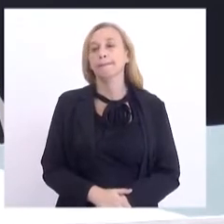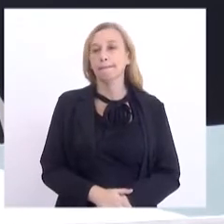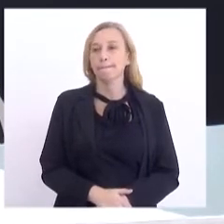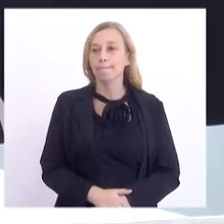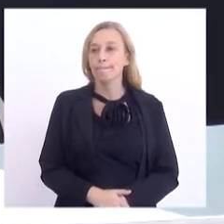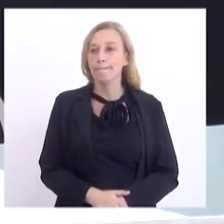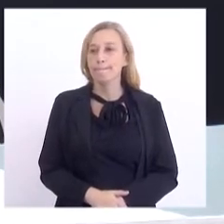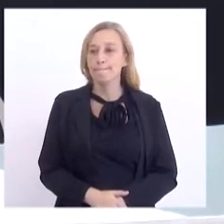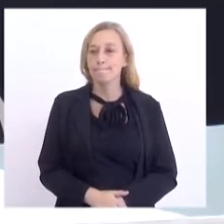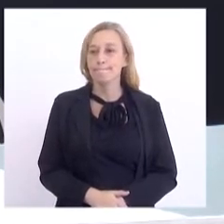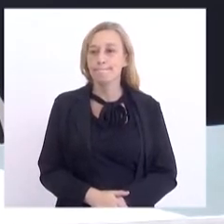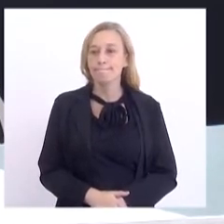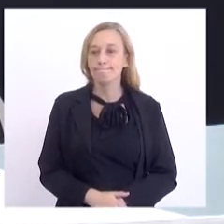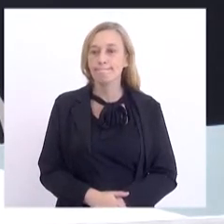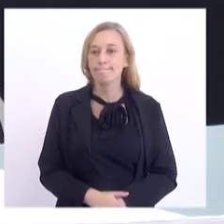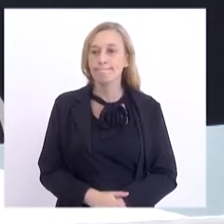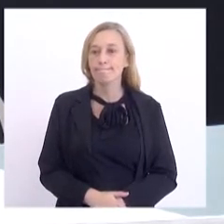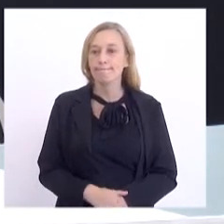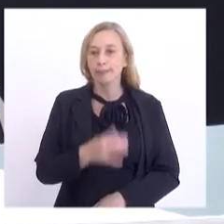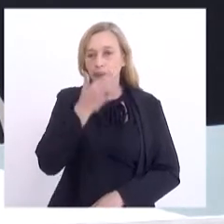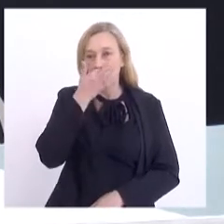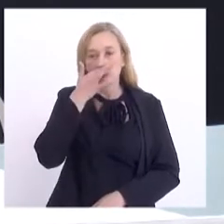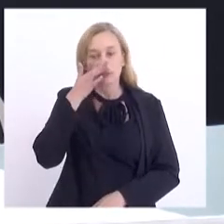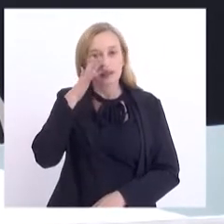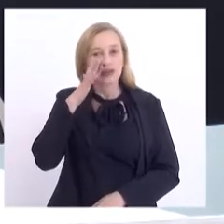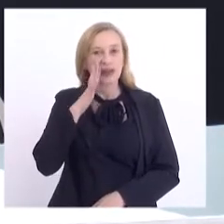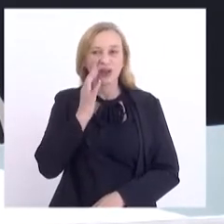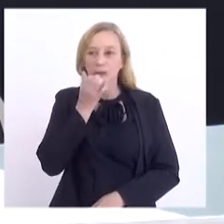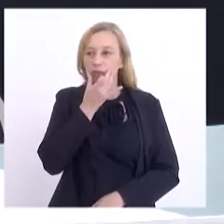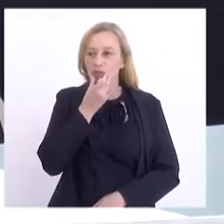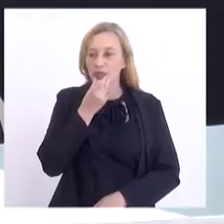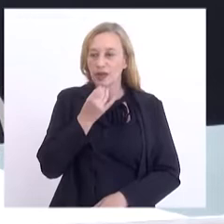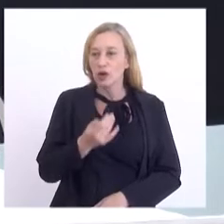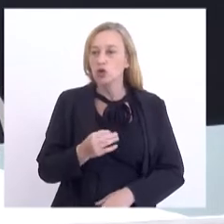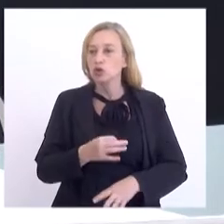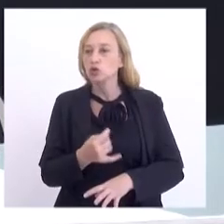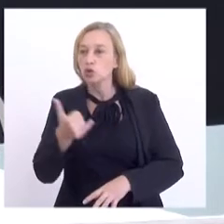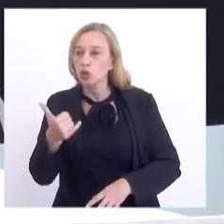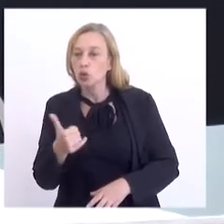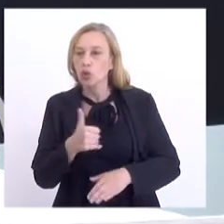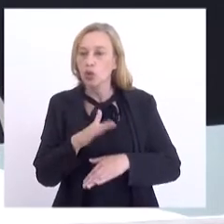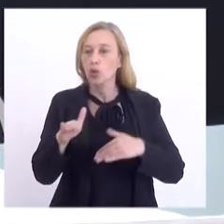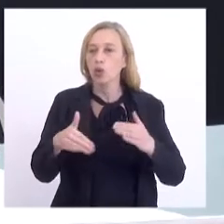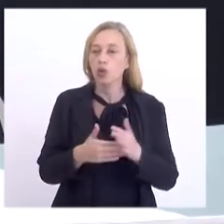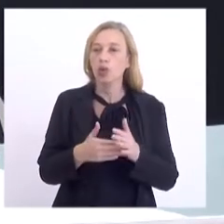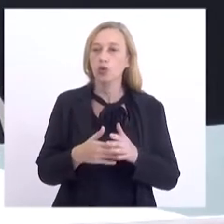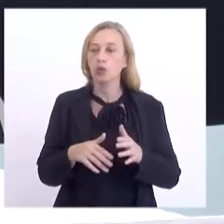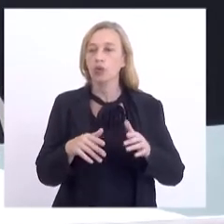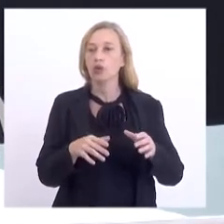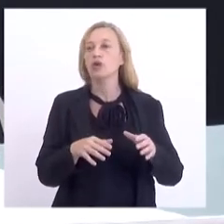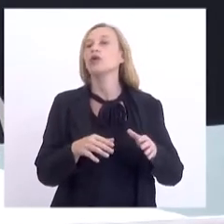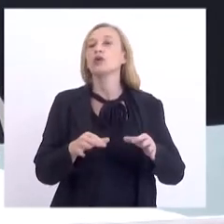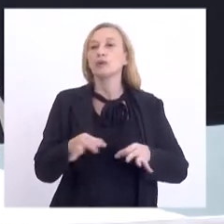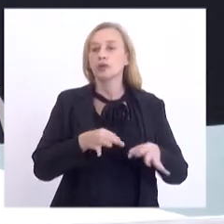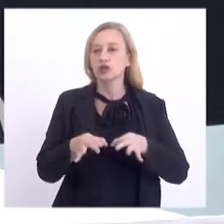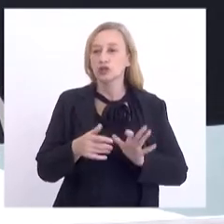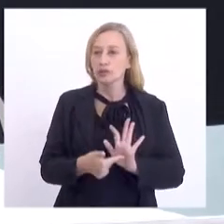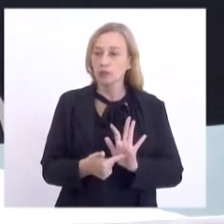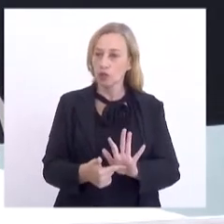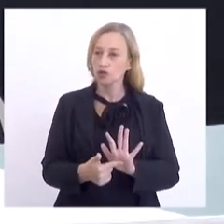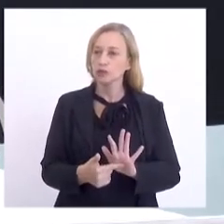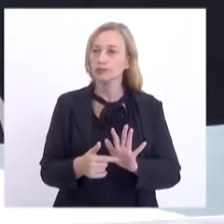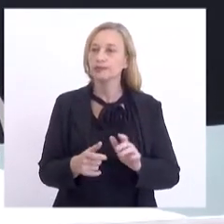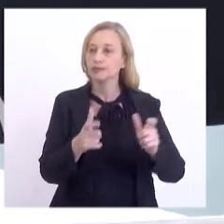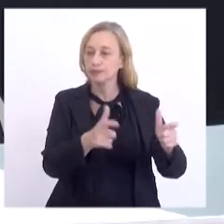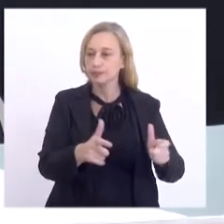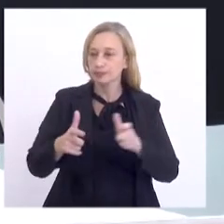é isso em quase e para quase todos os projetos que a gente tem essas informações geolocalizadas então ele